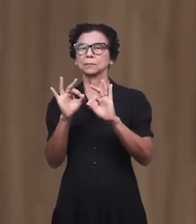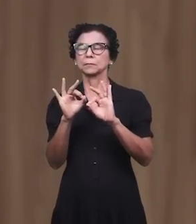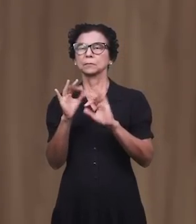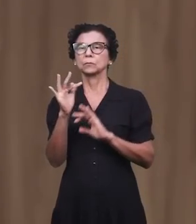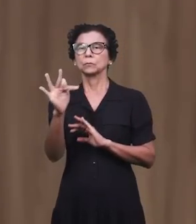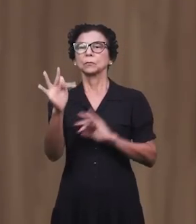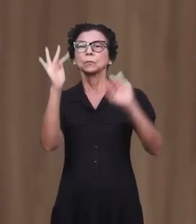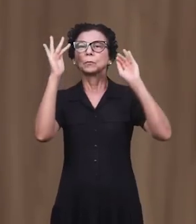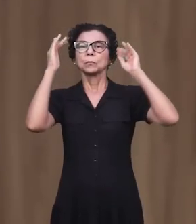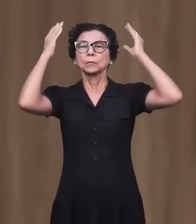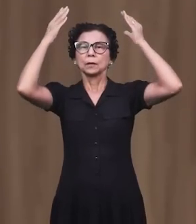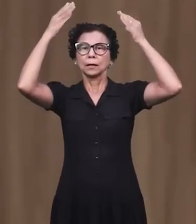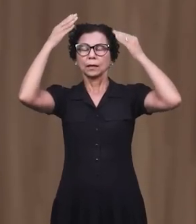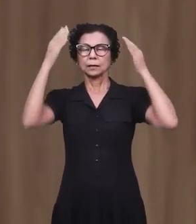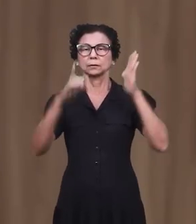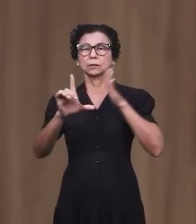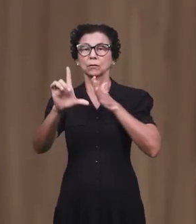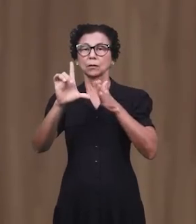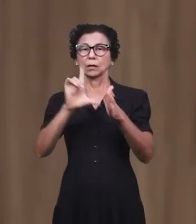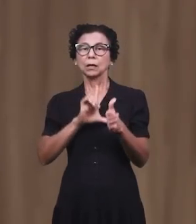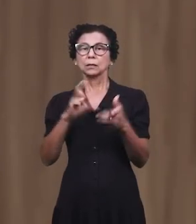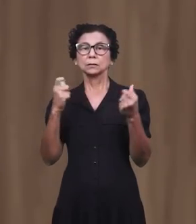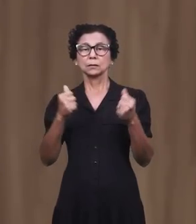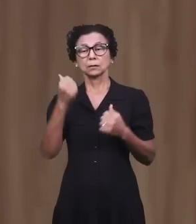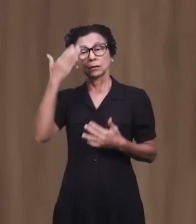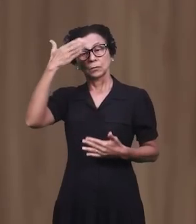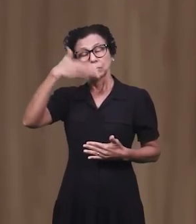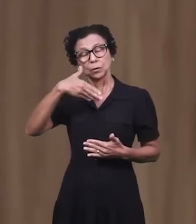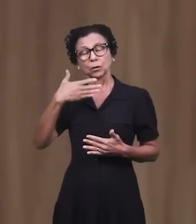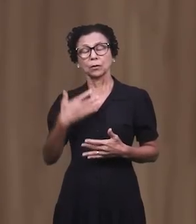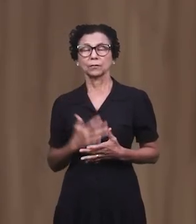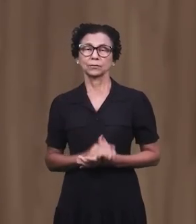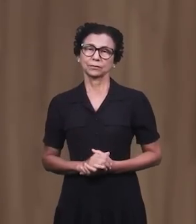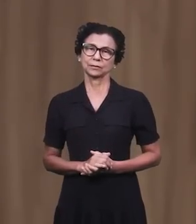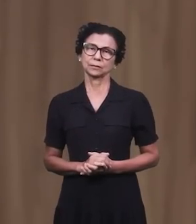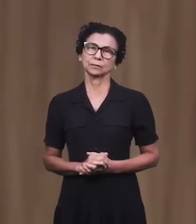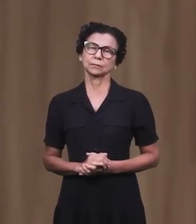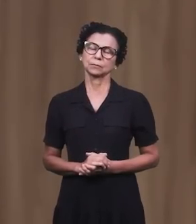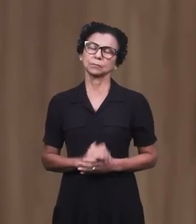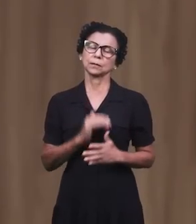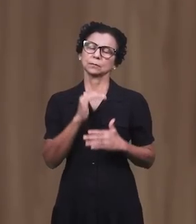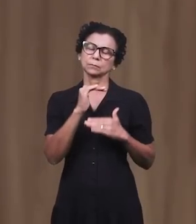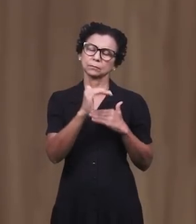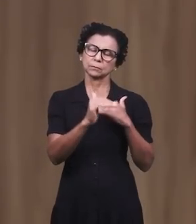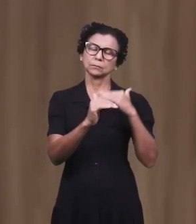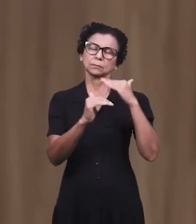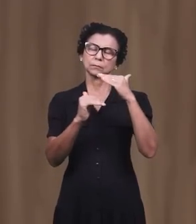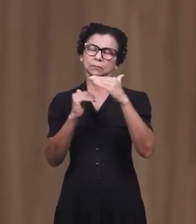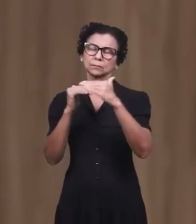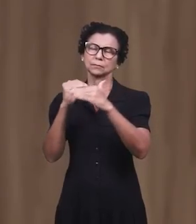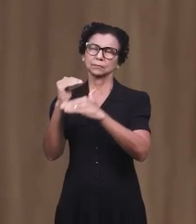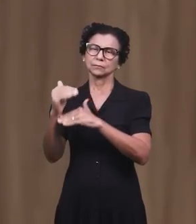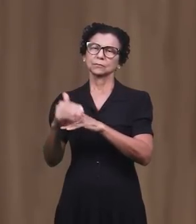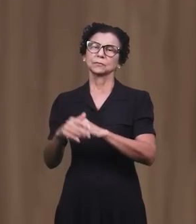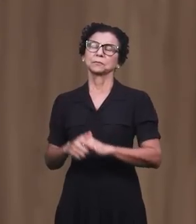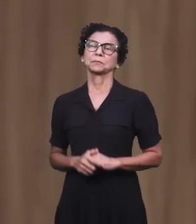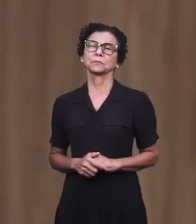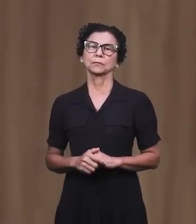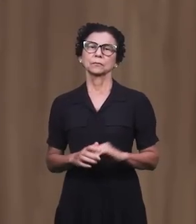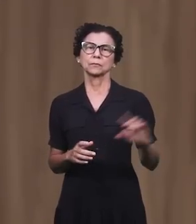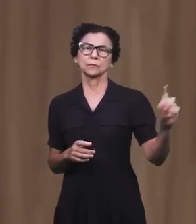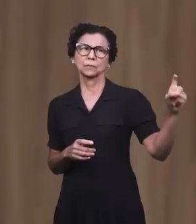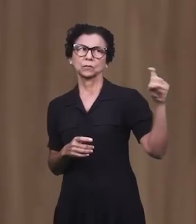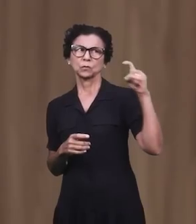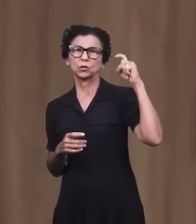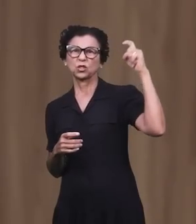era necessário que ele passasse por provas. Então, ele estava construindo a sua vida, venceu Golias e ofereceu